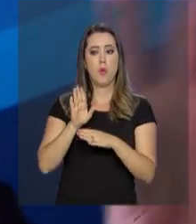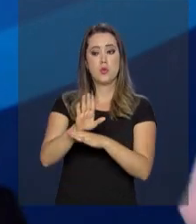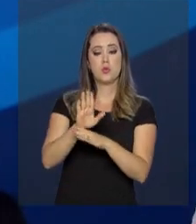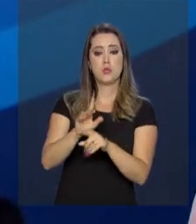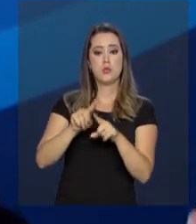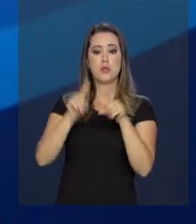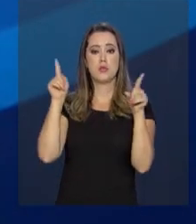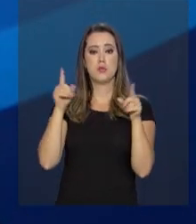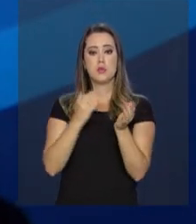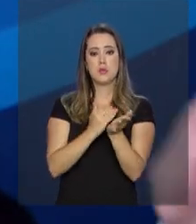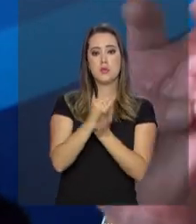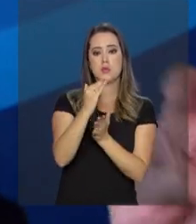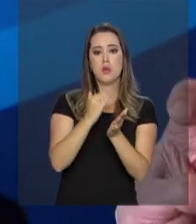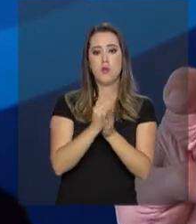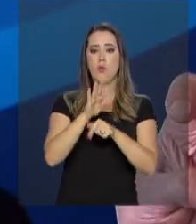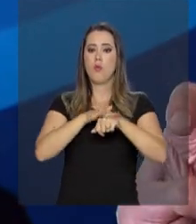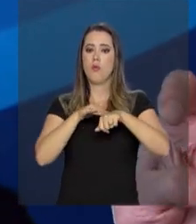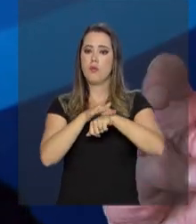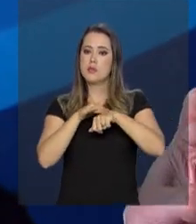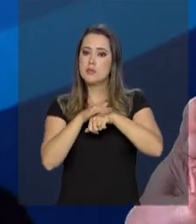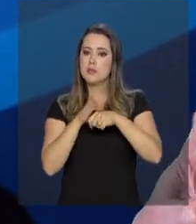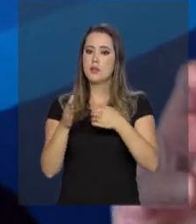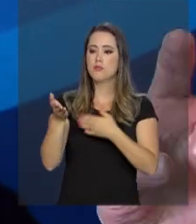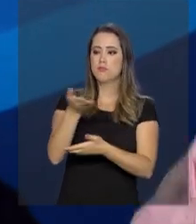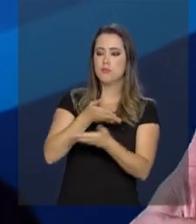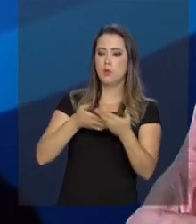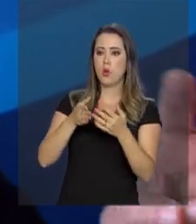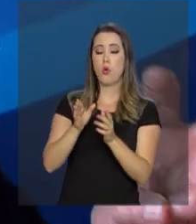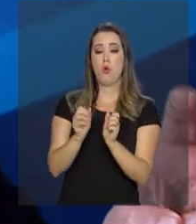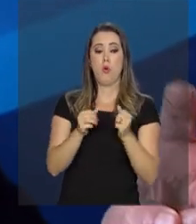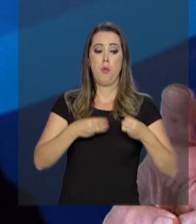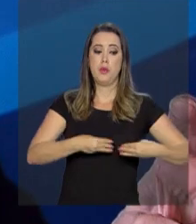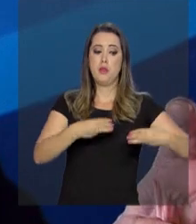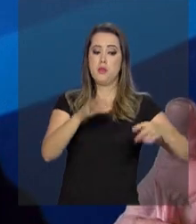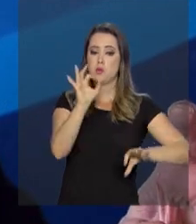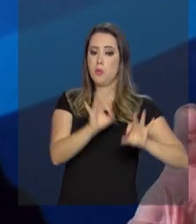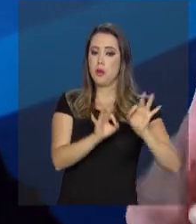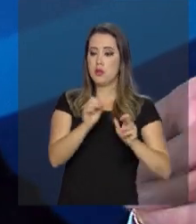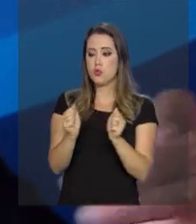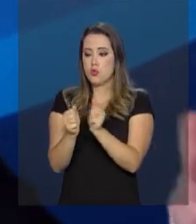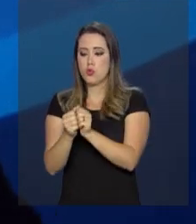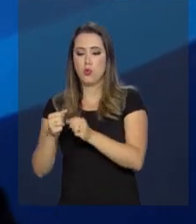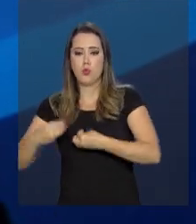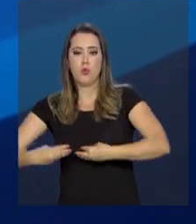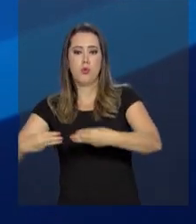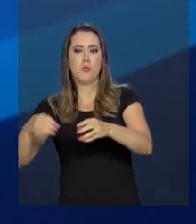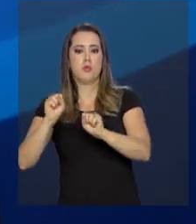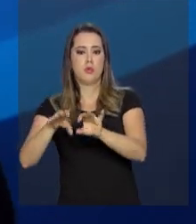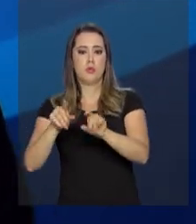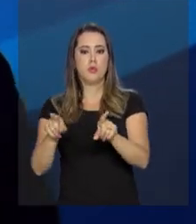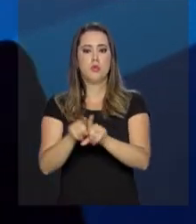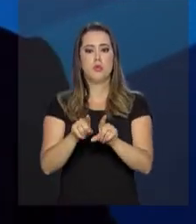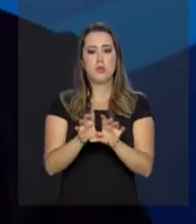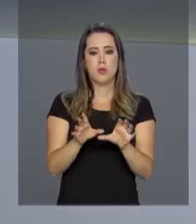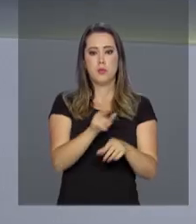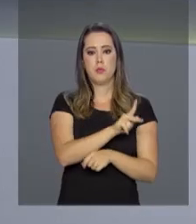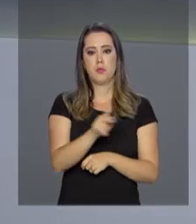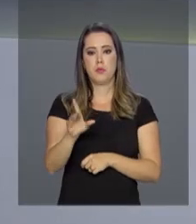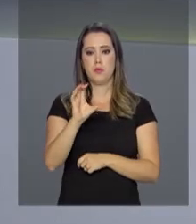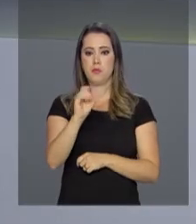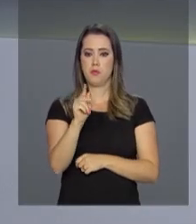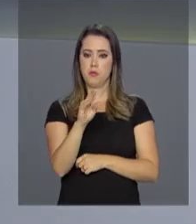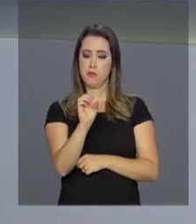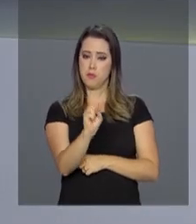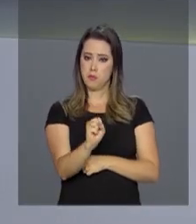mas eles estão conversando sobre isso o mesmo planejamento o ministro da educação e atualmente o presidente da capes